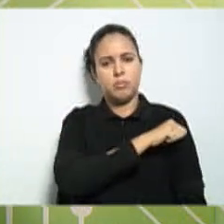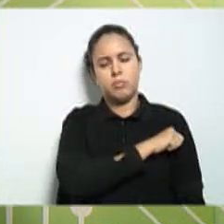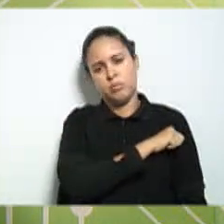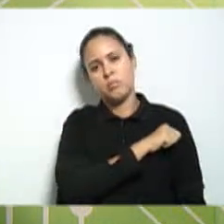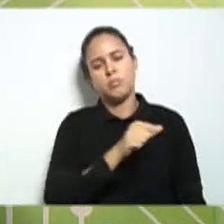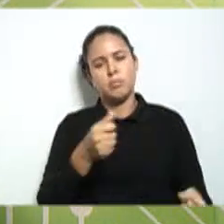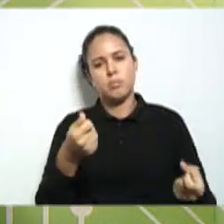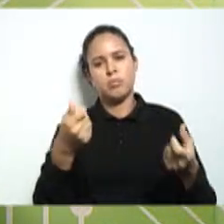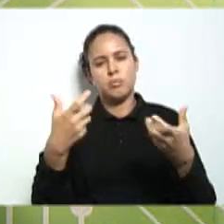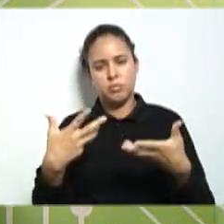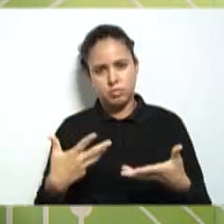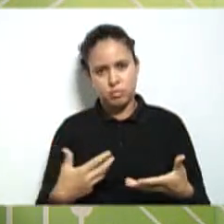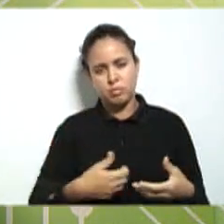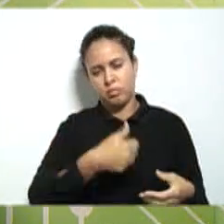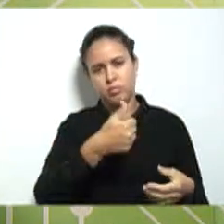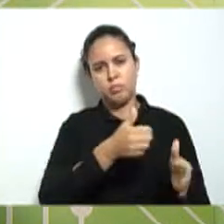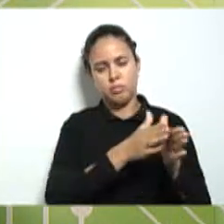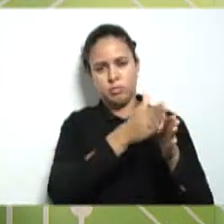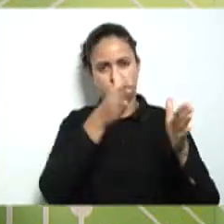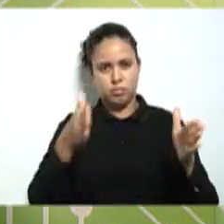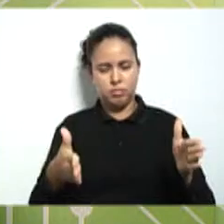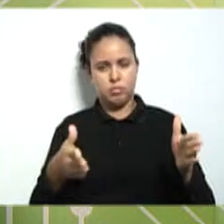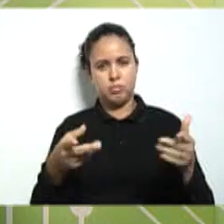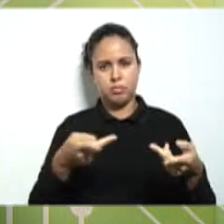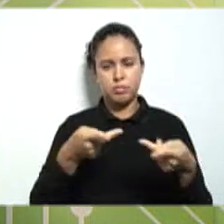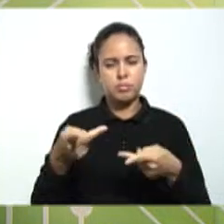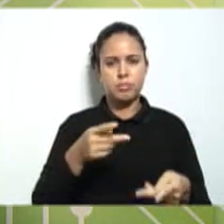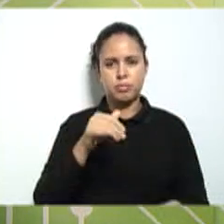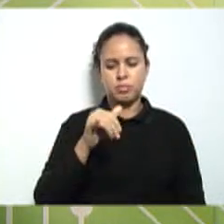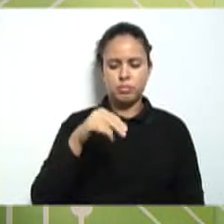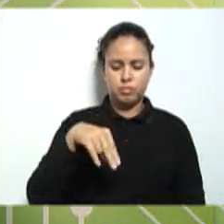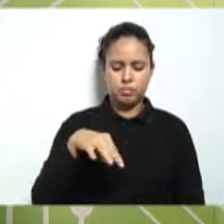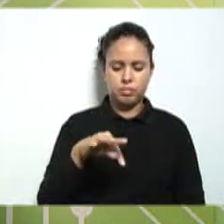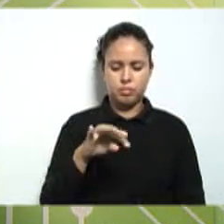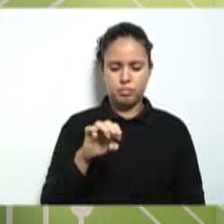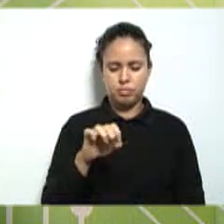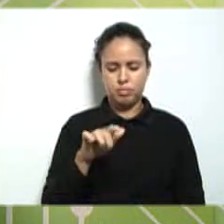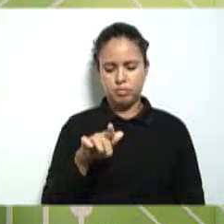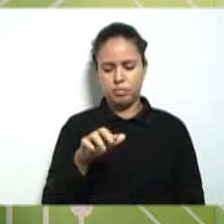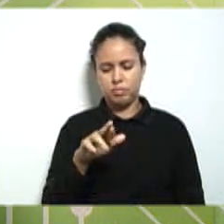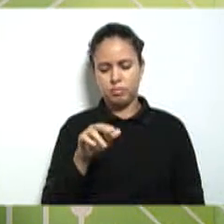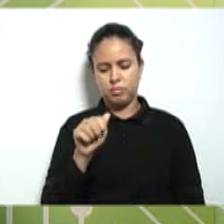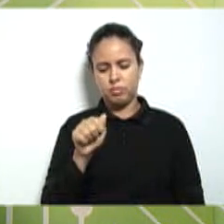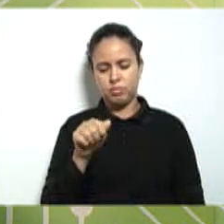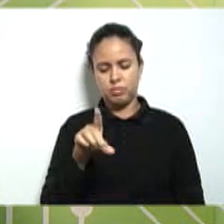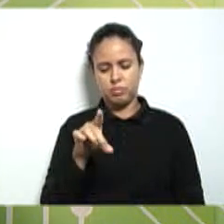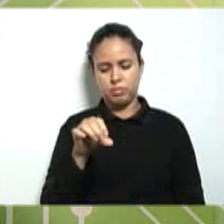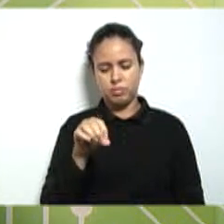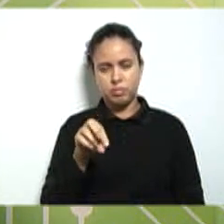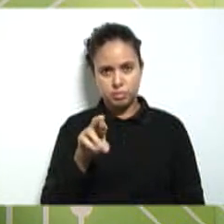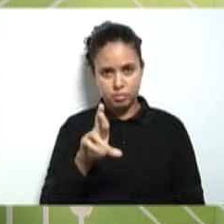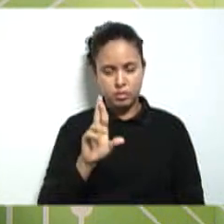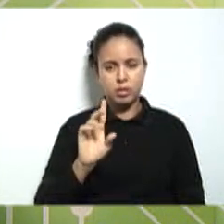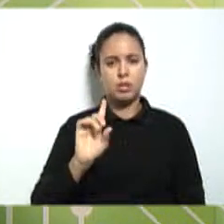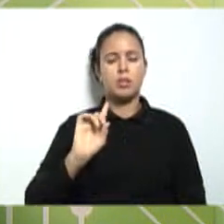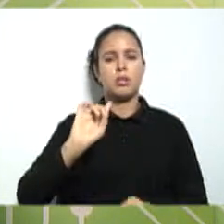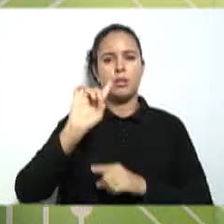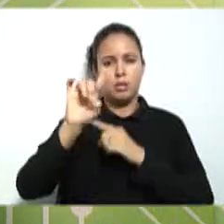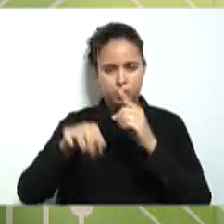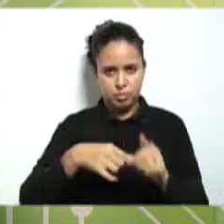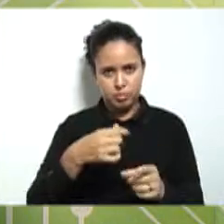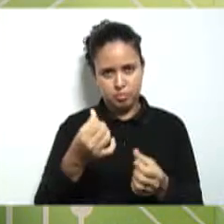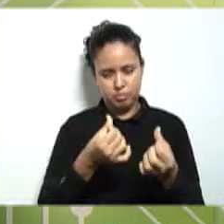a primeira etapa do projeto integrador. Muito importante que vocês façam esse relatório, porque depois, o semestre que vem, no outro, tem